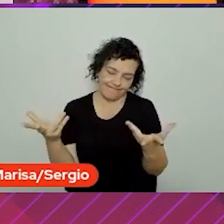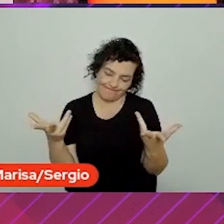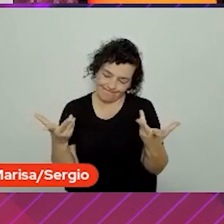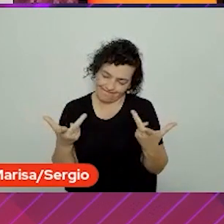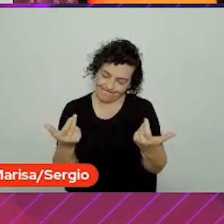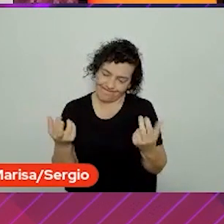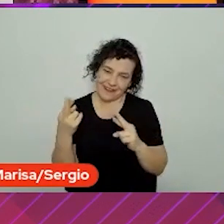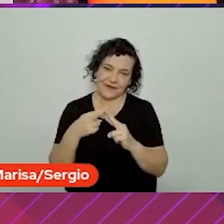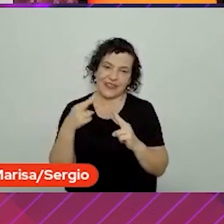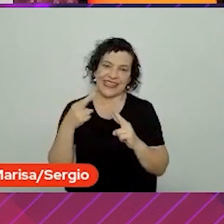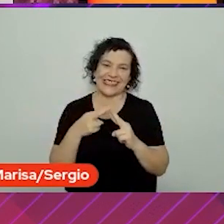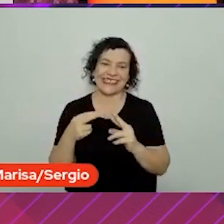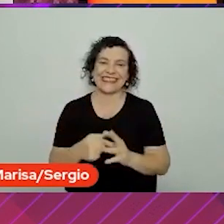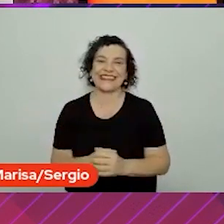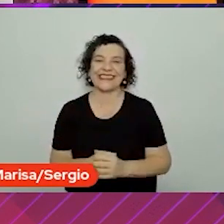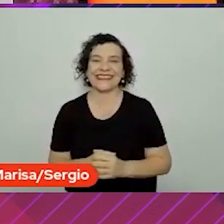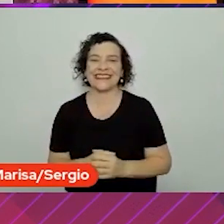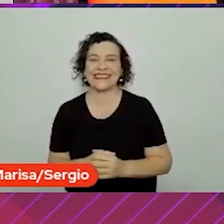diferenciado.